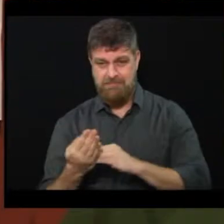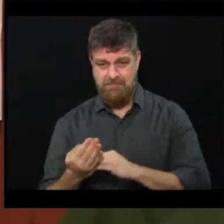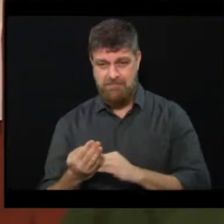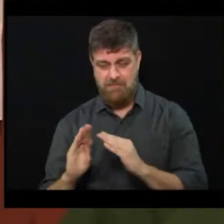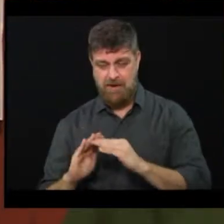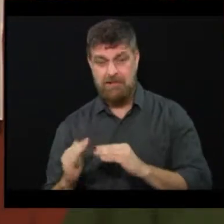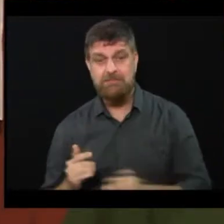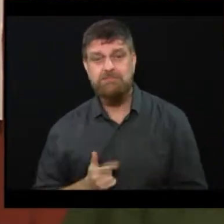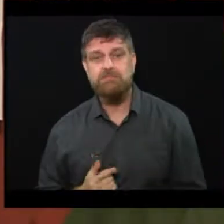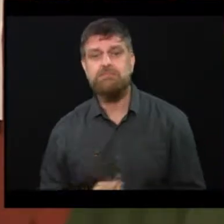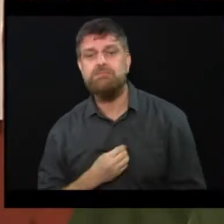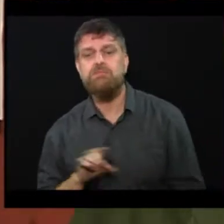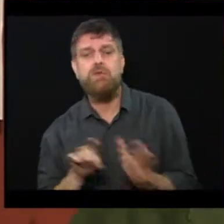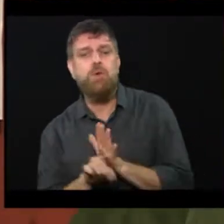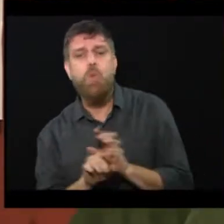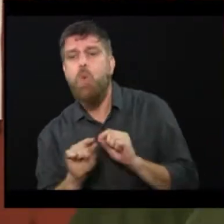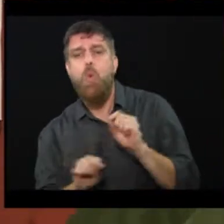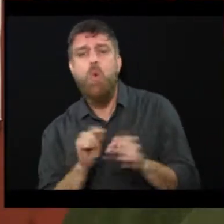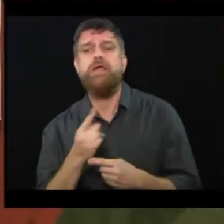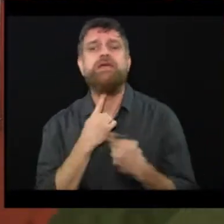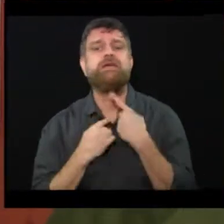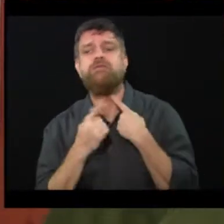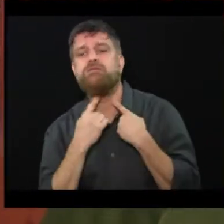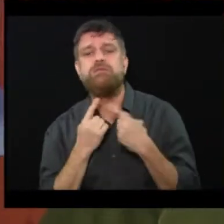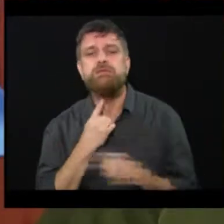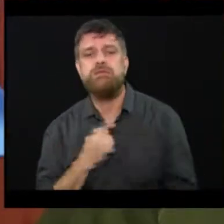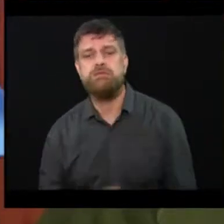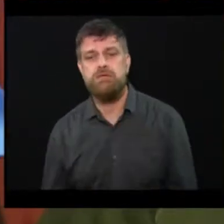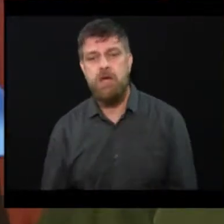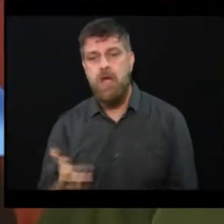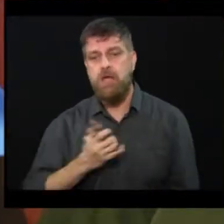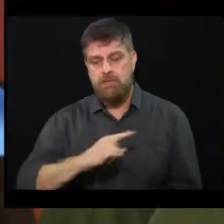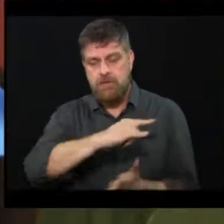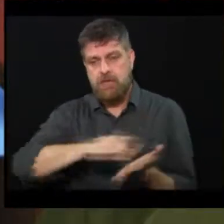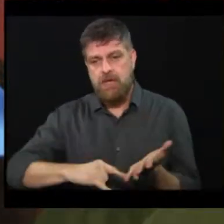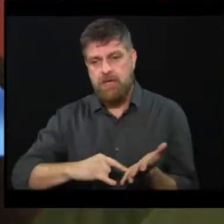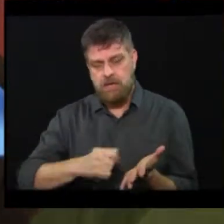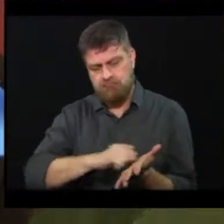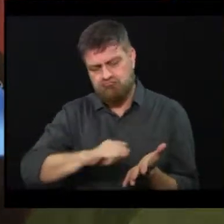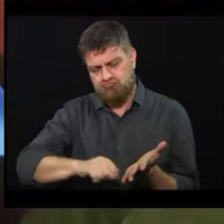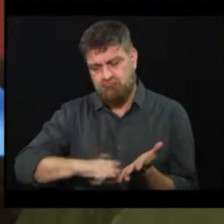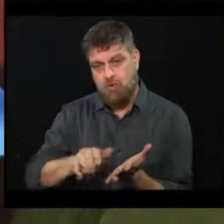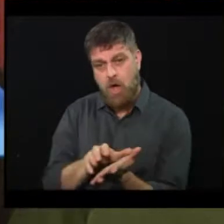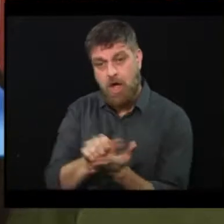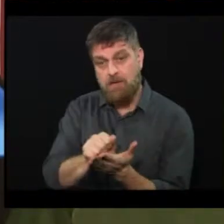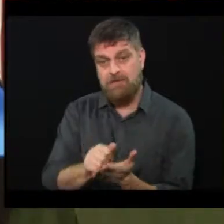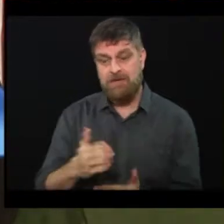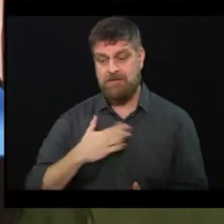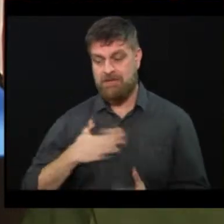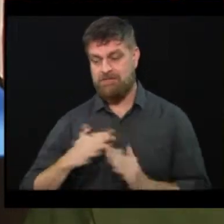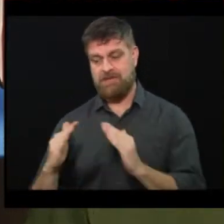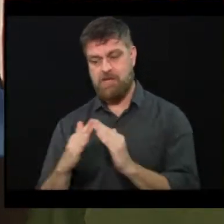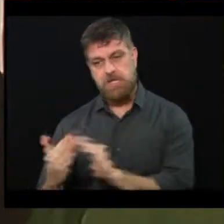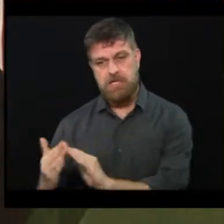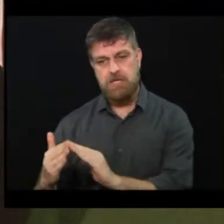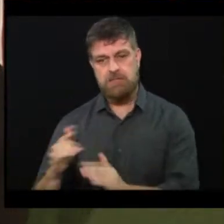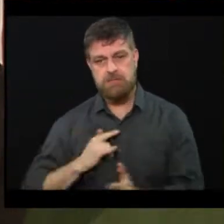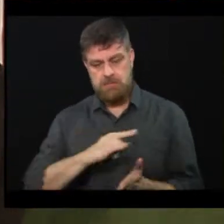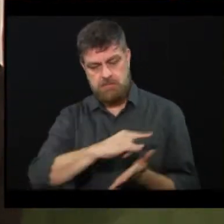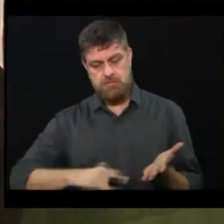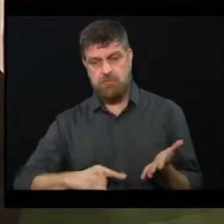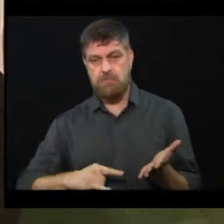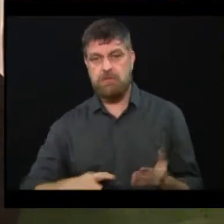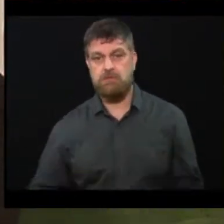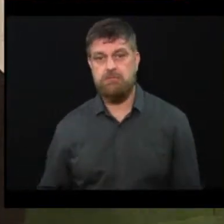que com a expectativa que o senhor veio buscar aqui hoje negócio cadastro é da peça é o